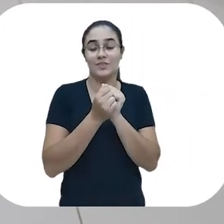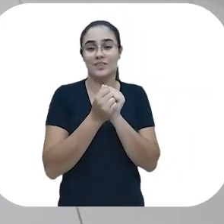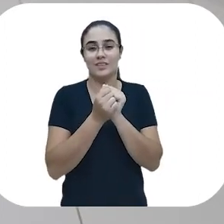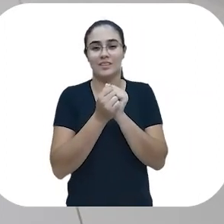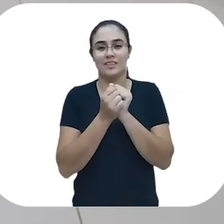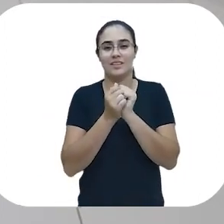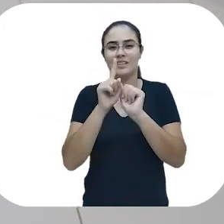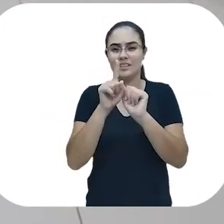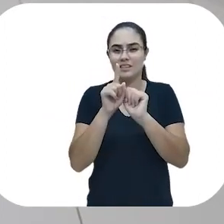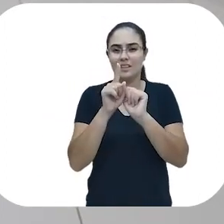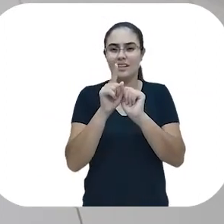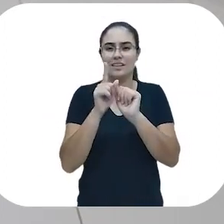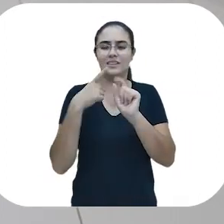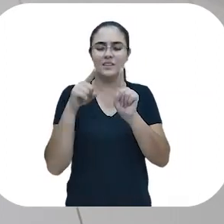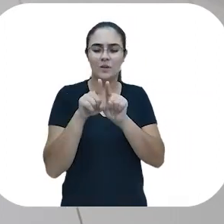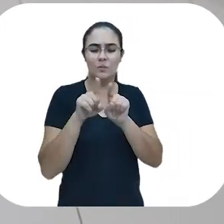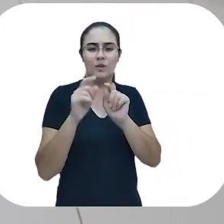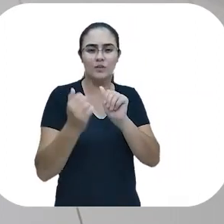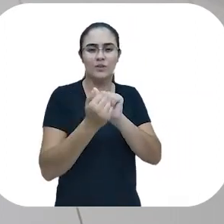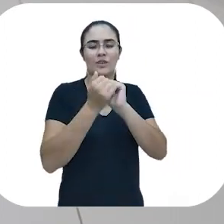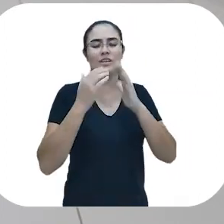se eleva,